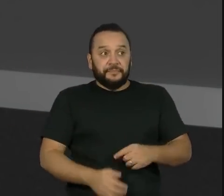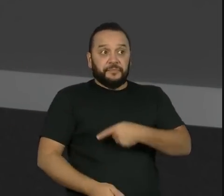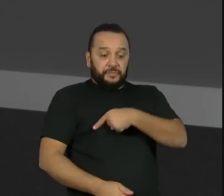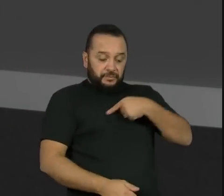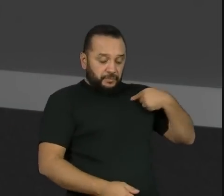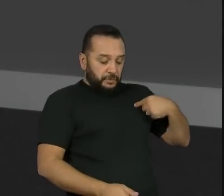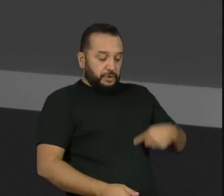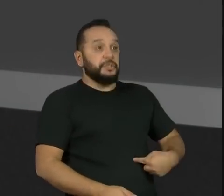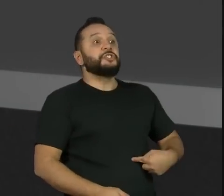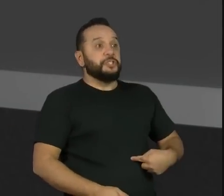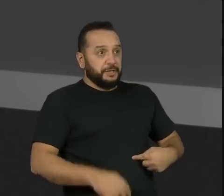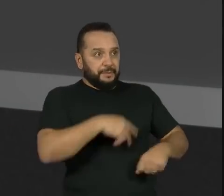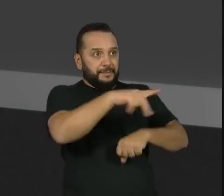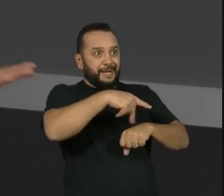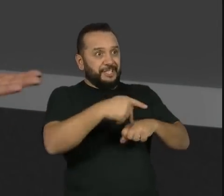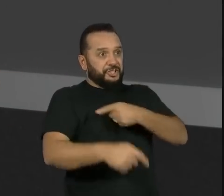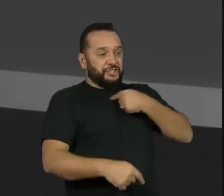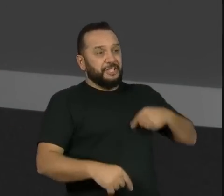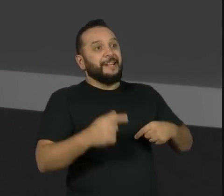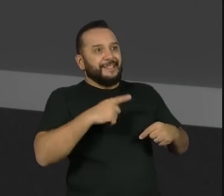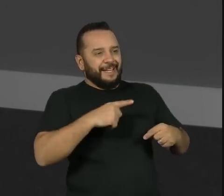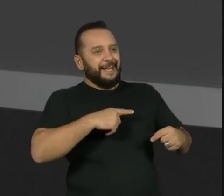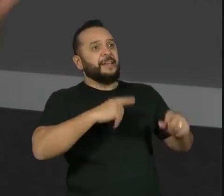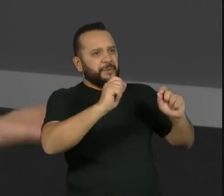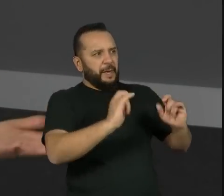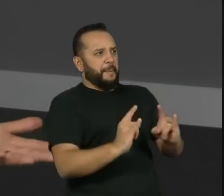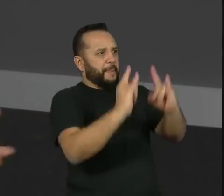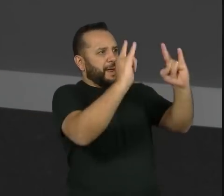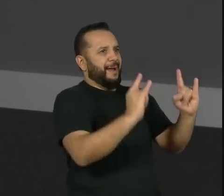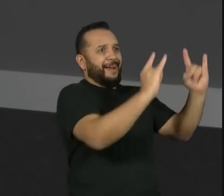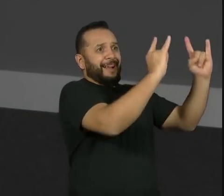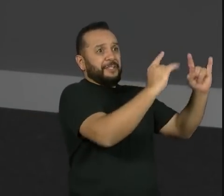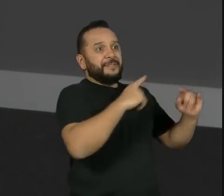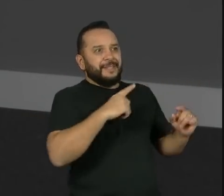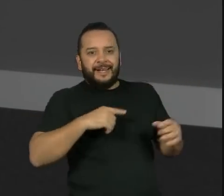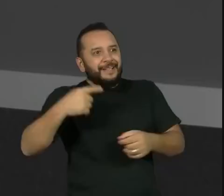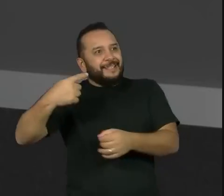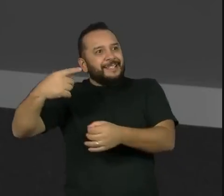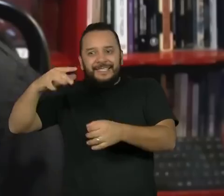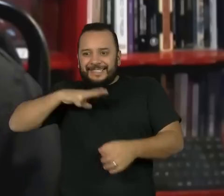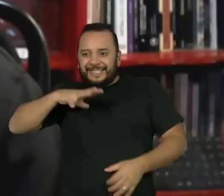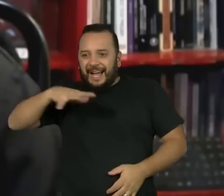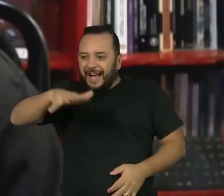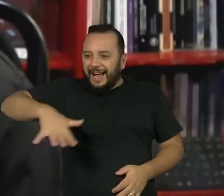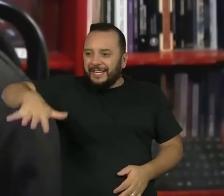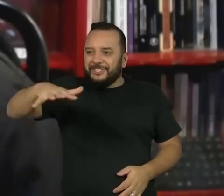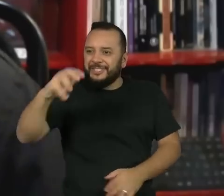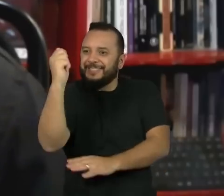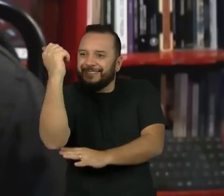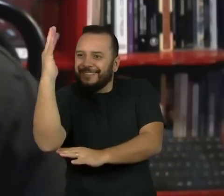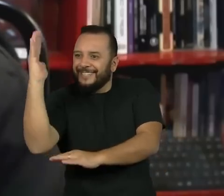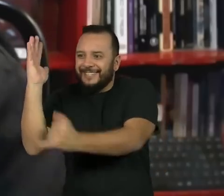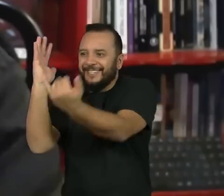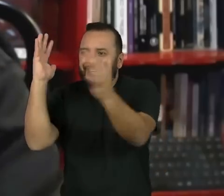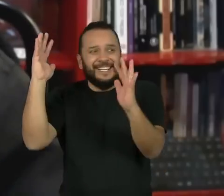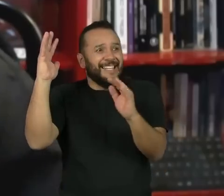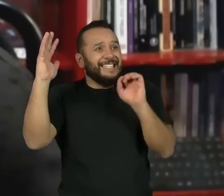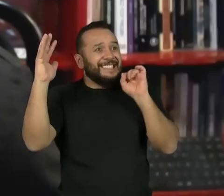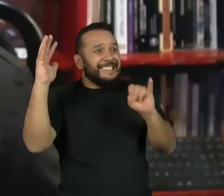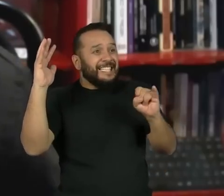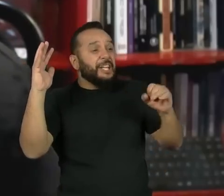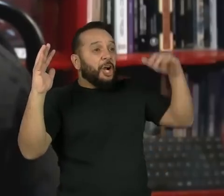super badaladas, os nossos banhados são as cidades esponja? Elas se edificaram e